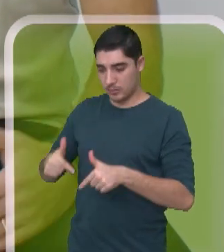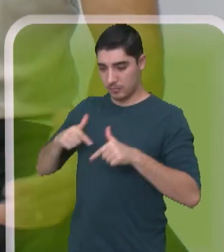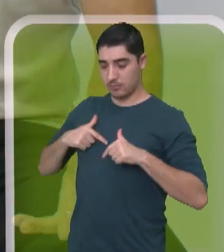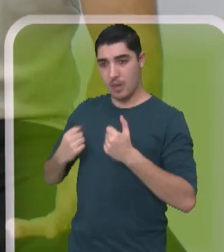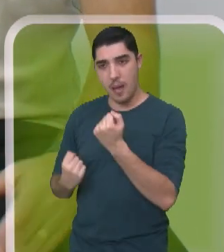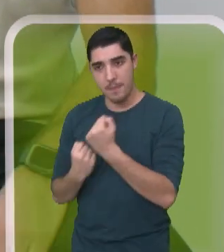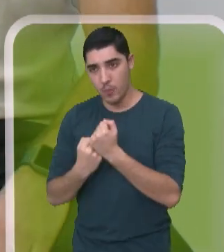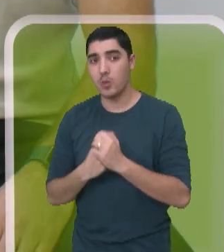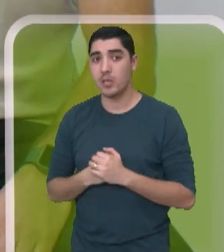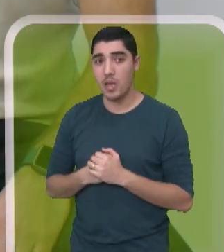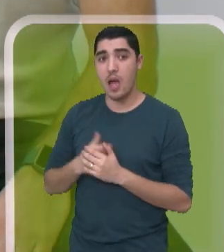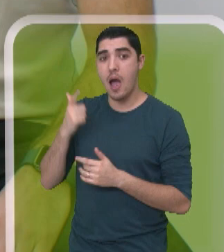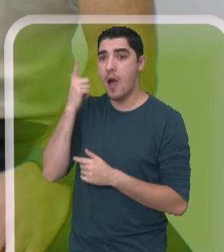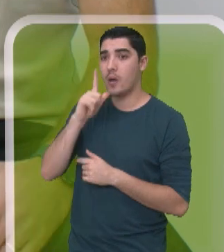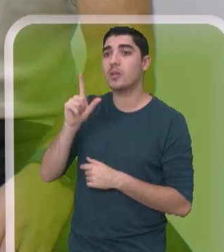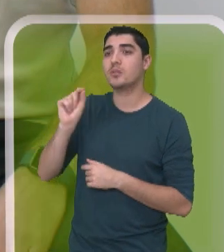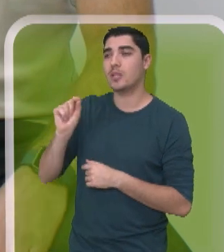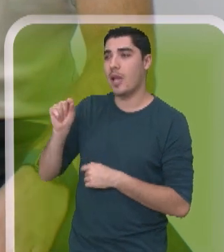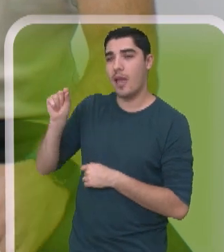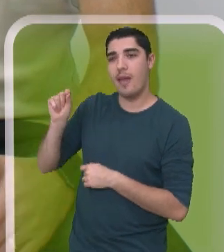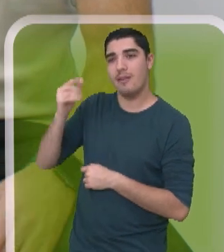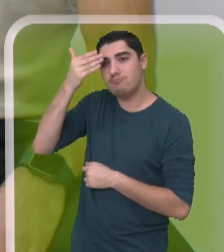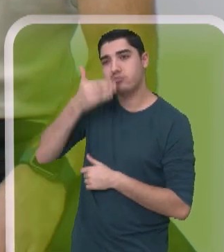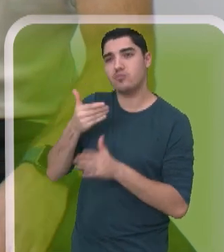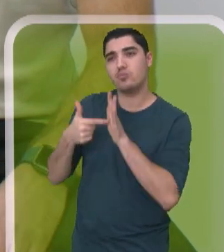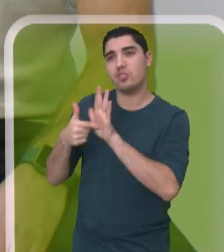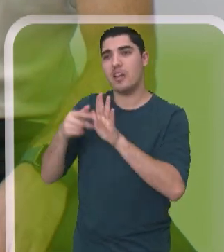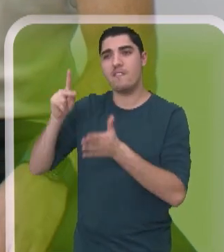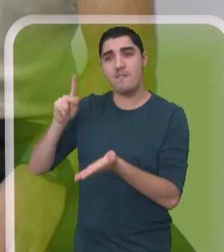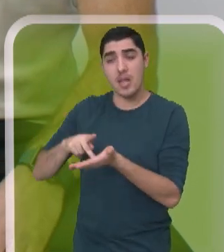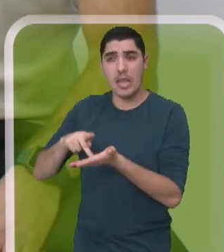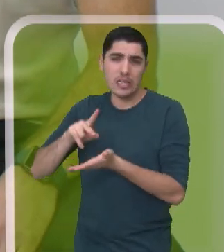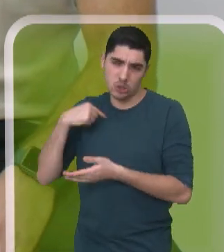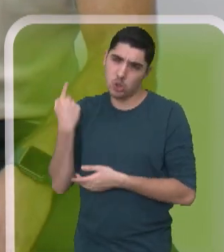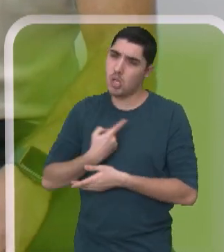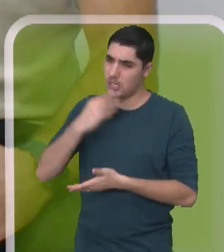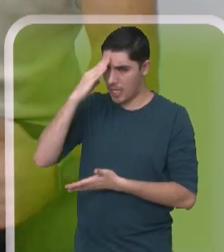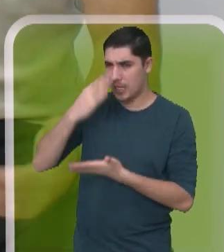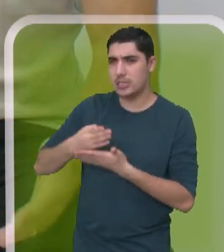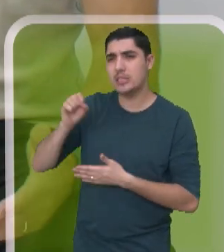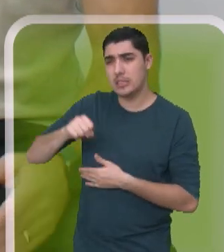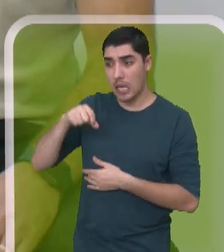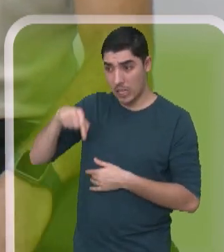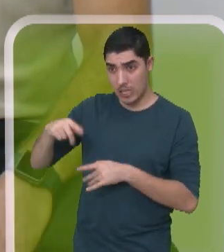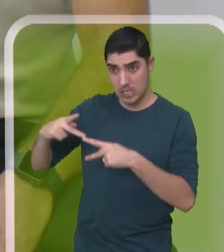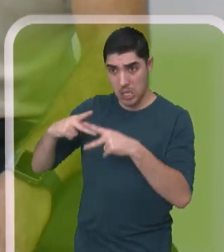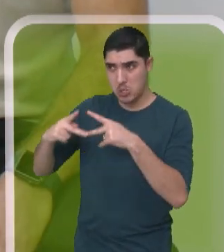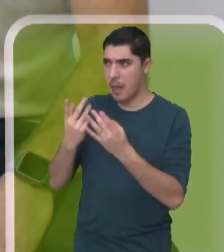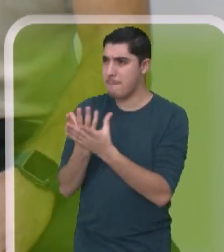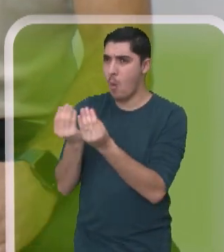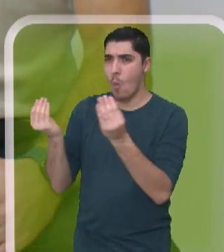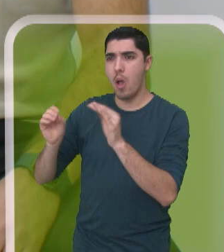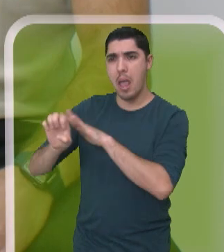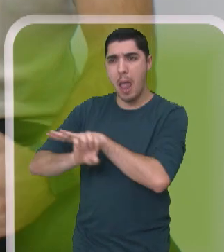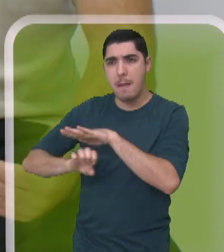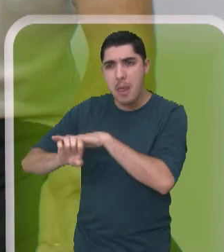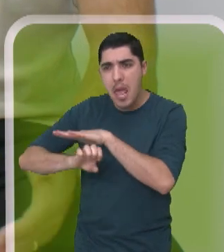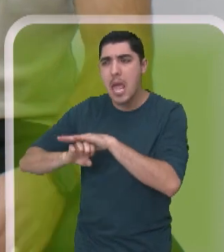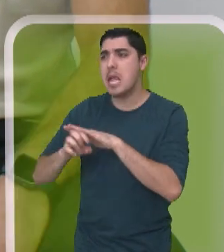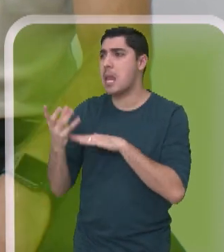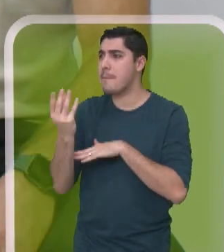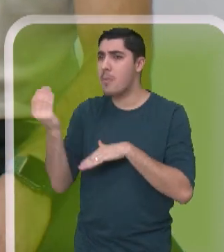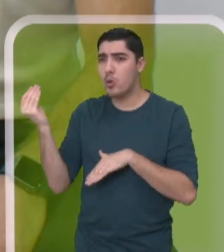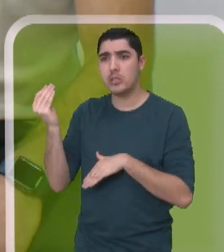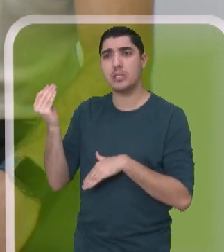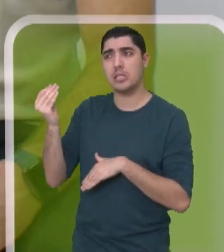vamos conseguir passar. E a gente acredita muito que uma cidade como São José dos Campos, com o nível de empresas que tem, muitas pessoas querendo investir